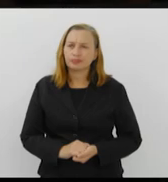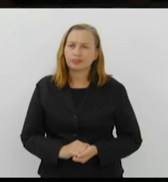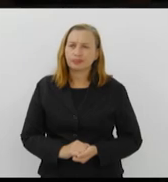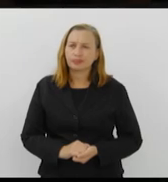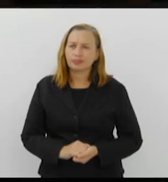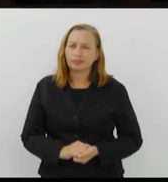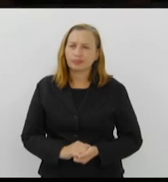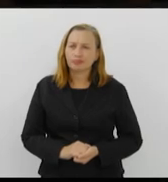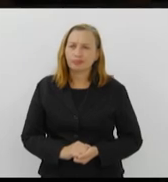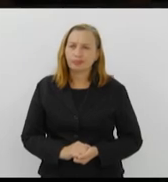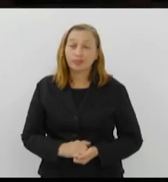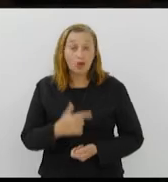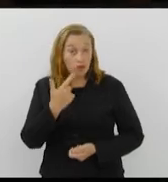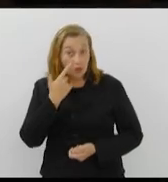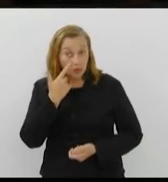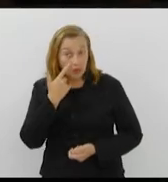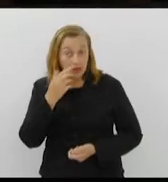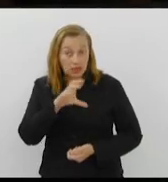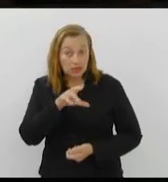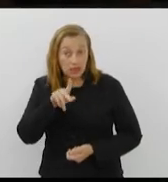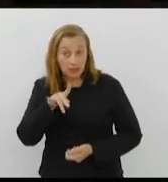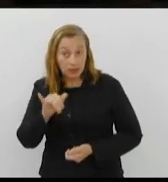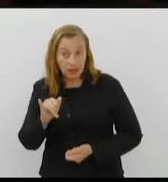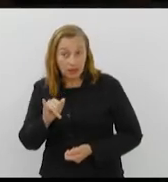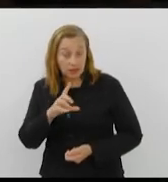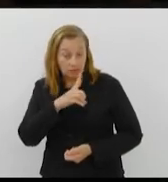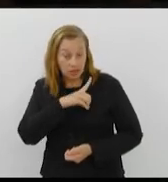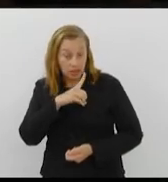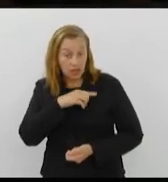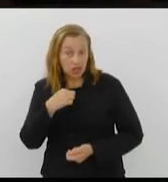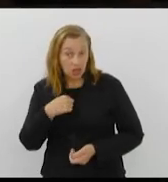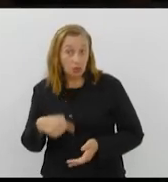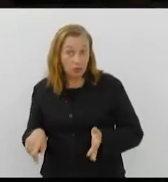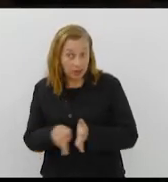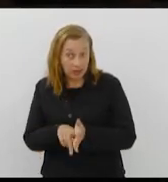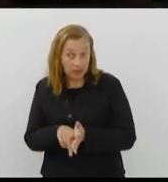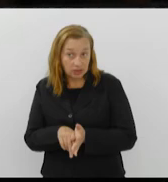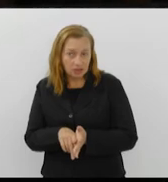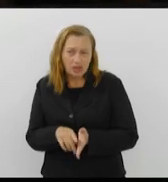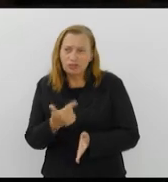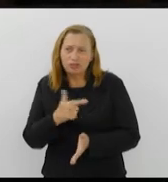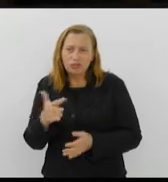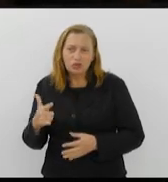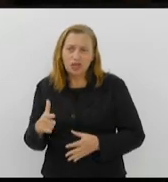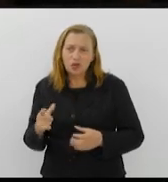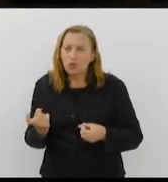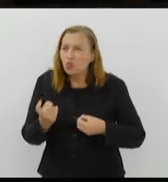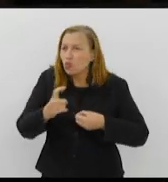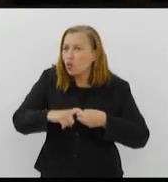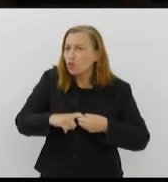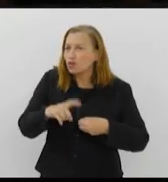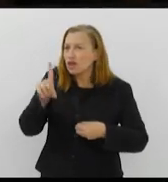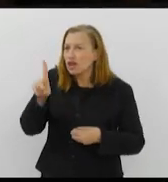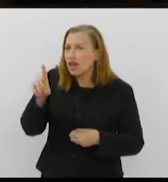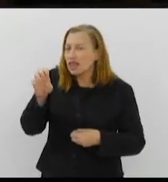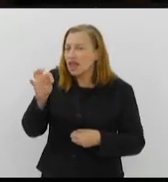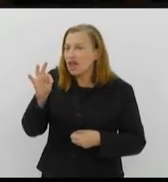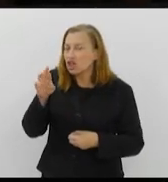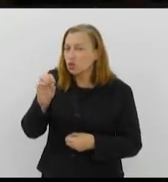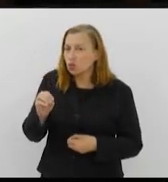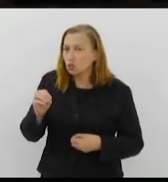Ficou verificado na CPI dos serviços delegados, a qual eu faço parte, que não existe um convênio para com o DETRO com a polícia.